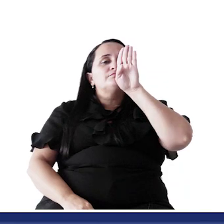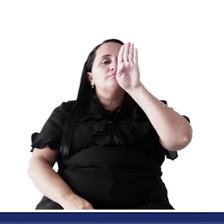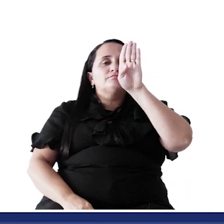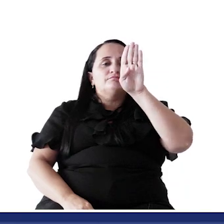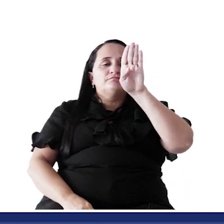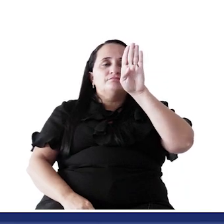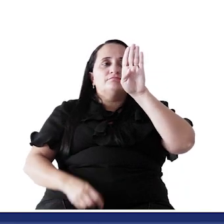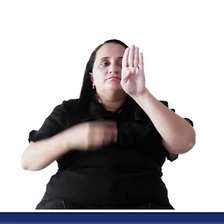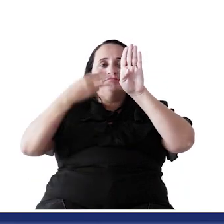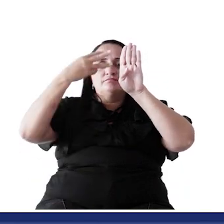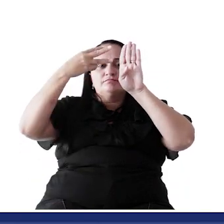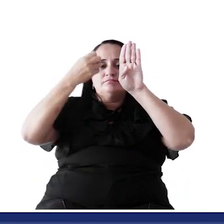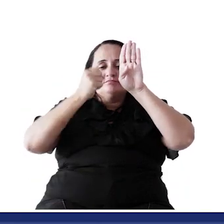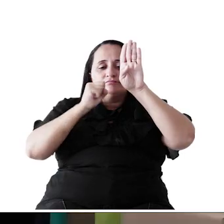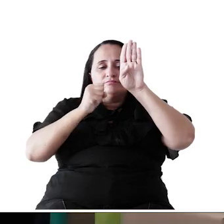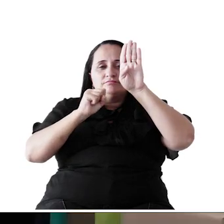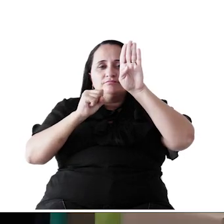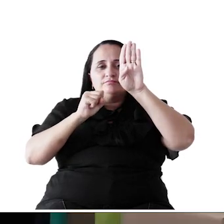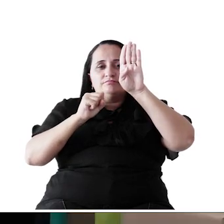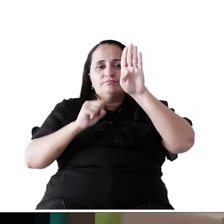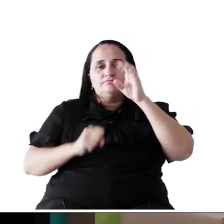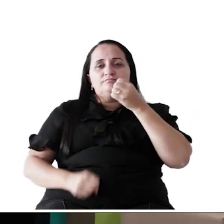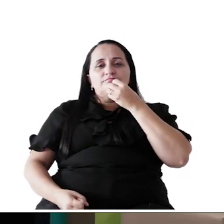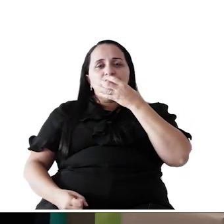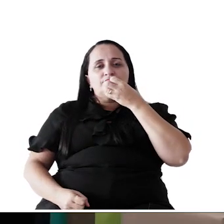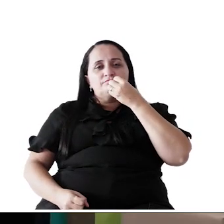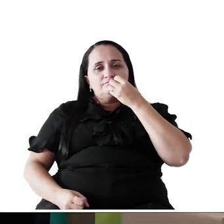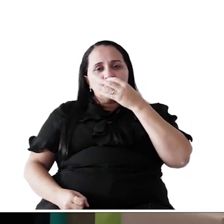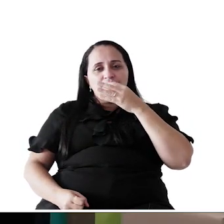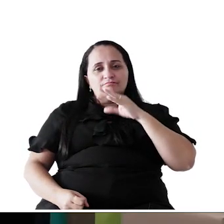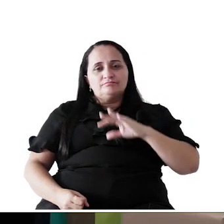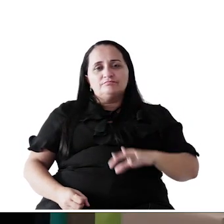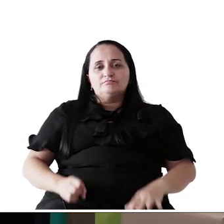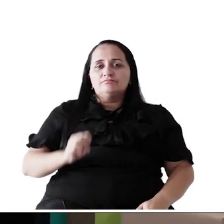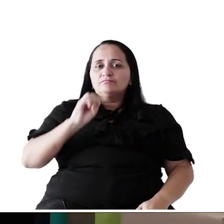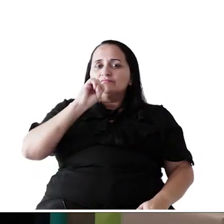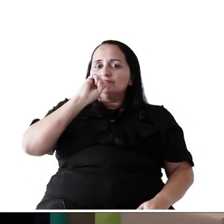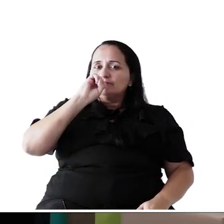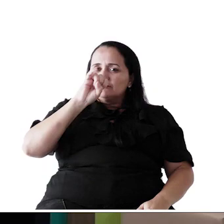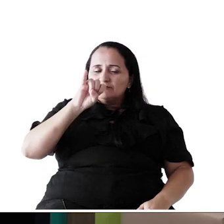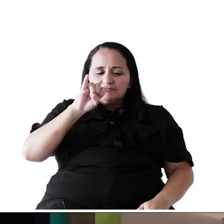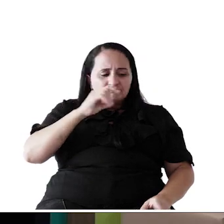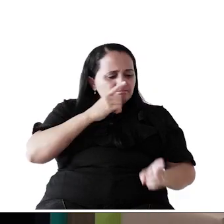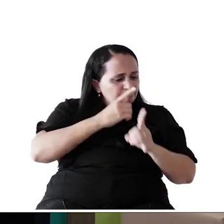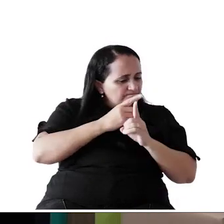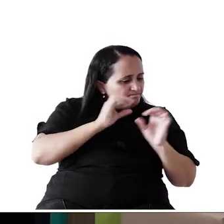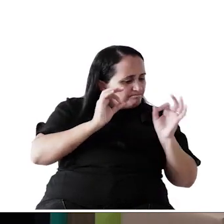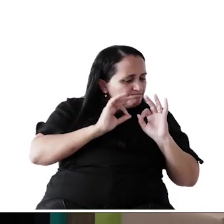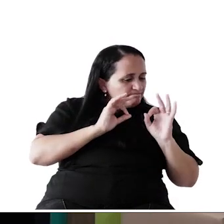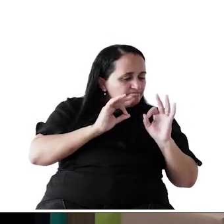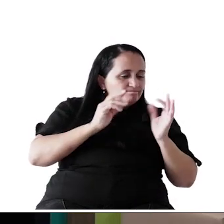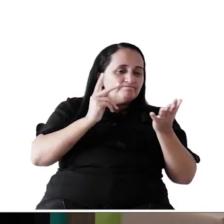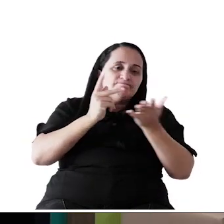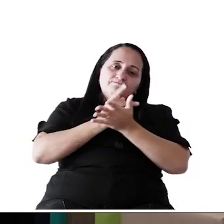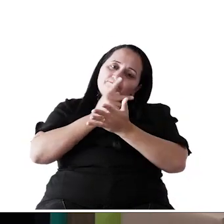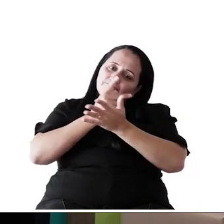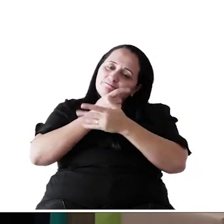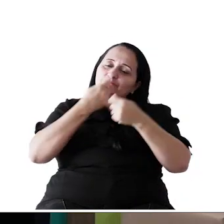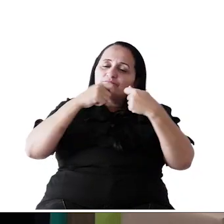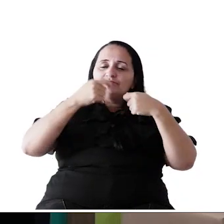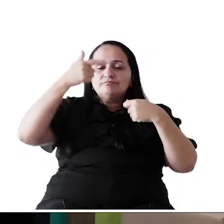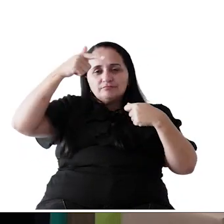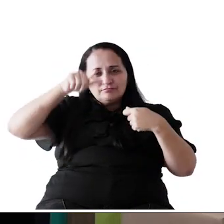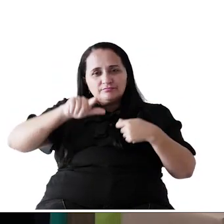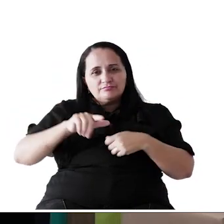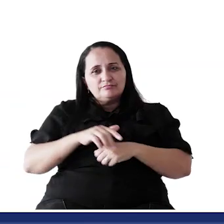3/8. Será que nós encontramos? Muito bem. Se a gente não encontrar, significa que a gente errou na resposta, tá? Vamos a uma